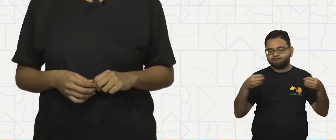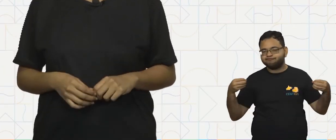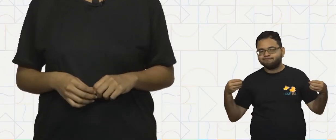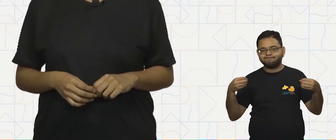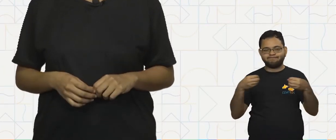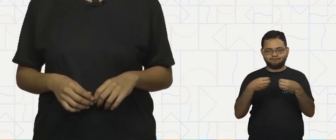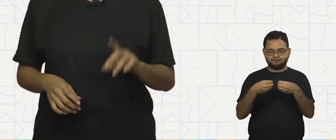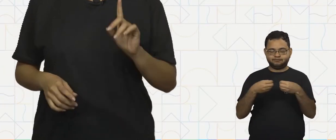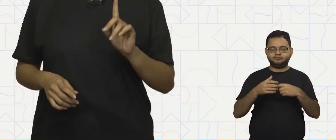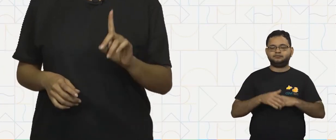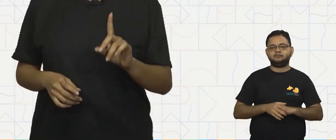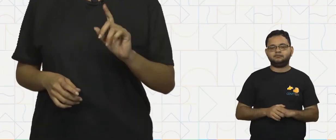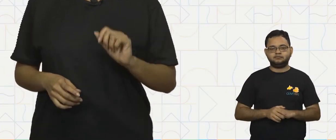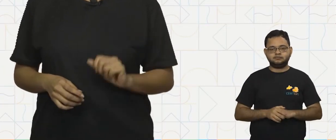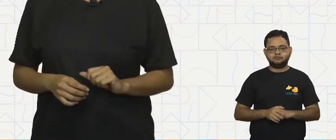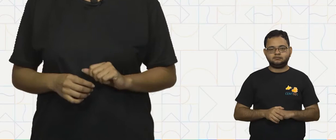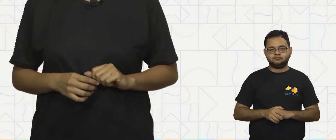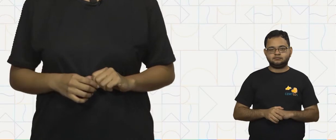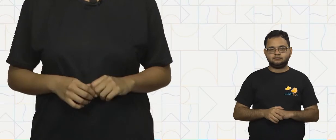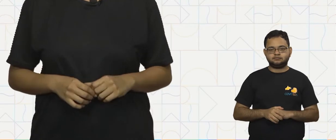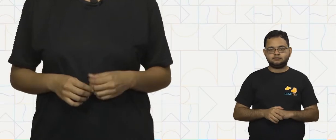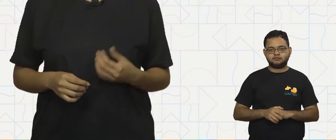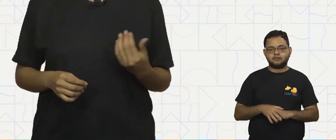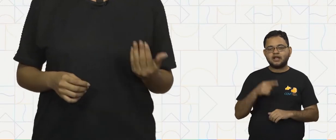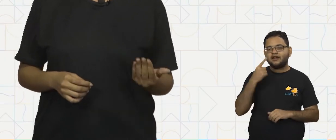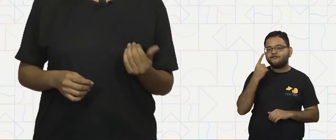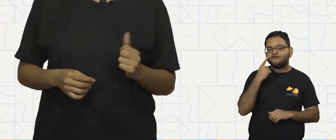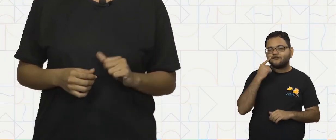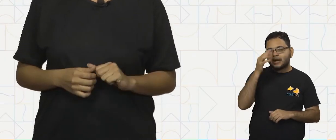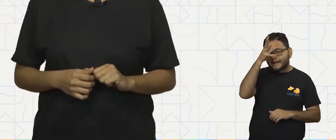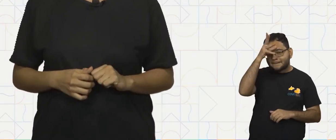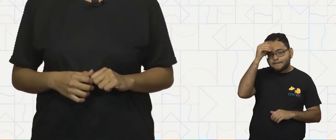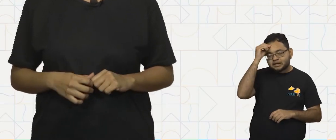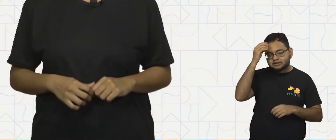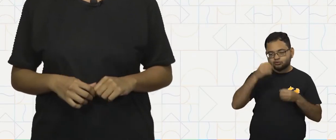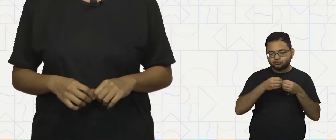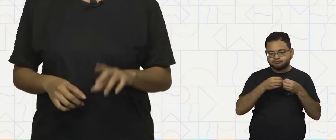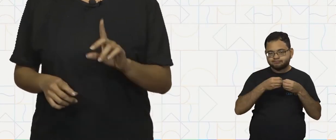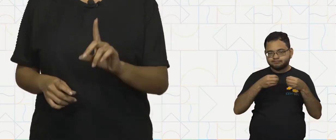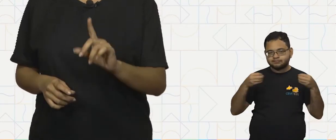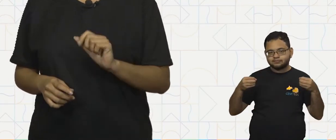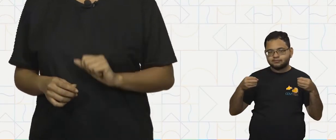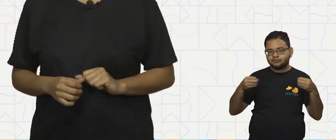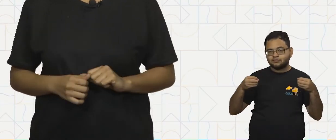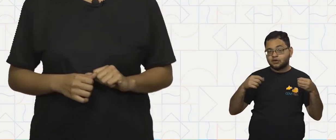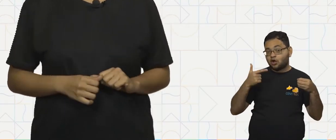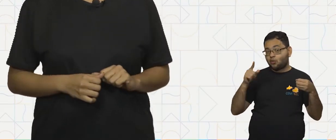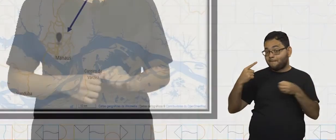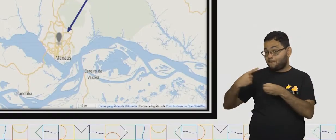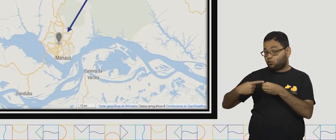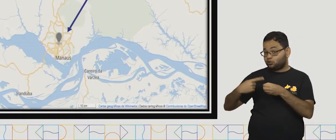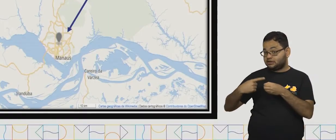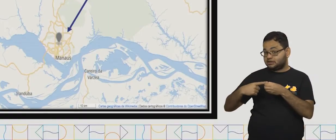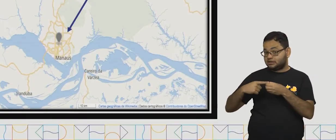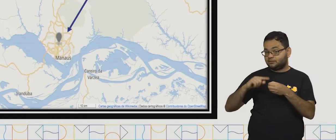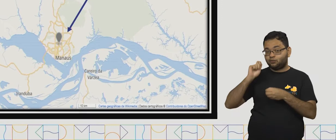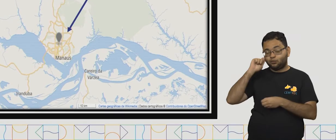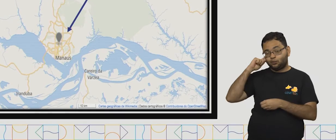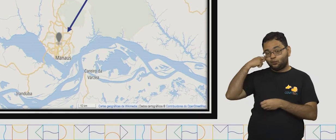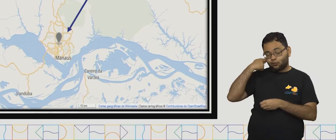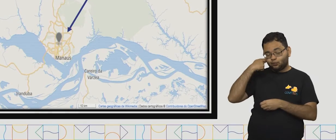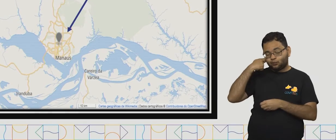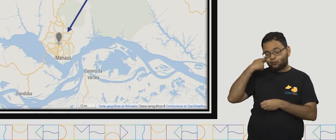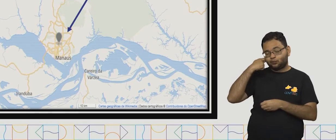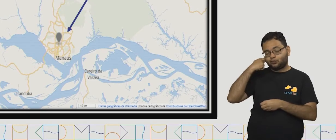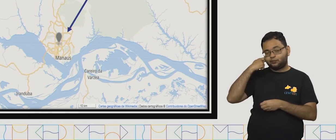local para o outro. Olhe a distância de Manaus para um dos municípios do Amazonas, Rio Preto da Eva.